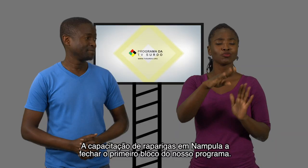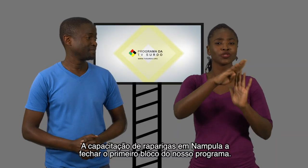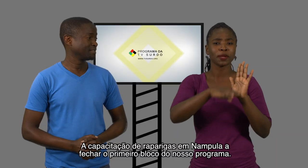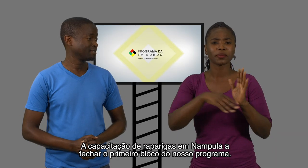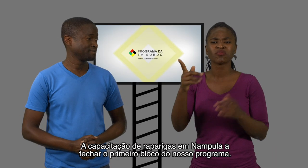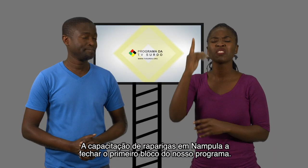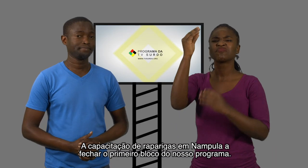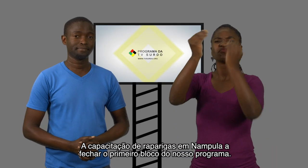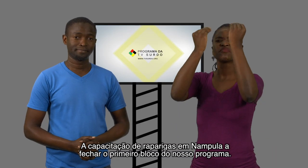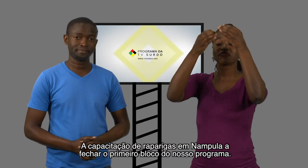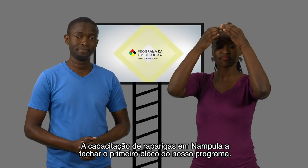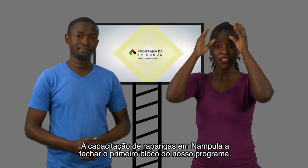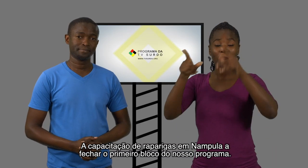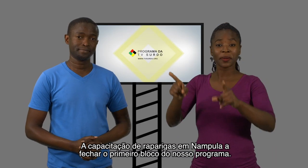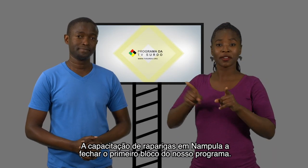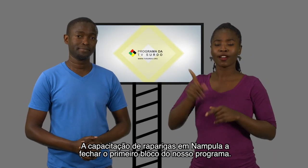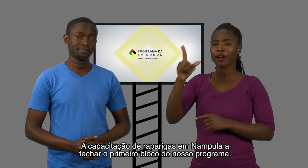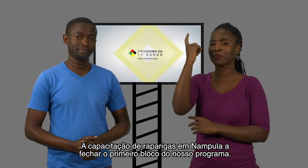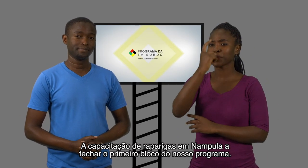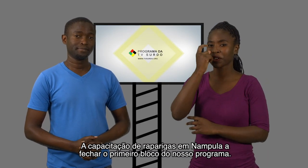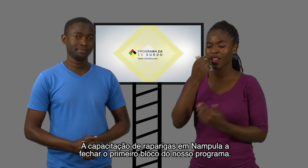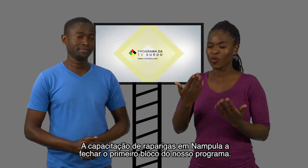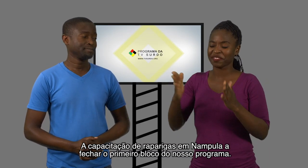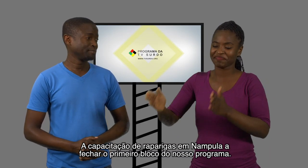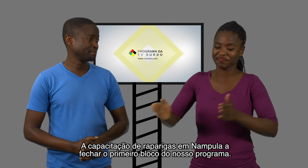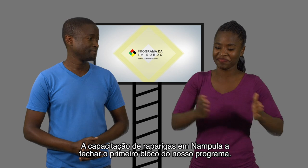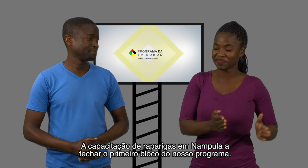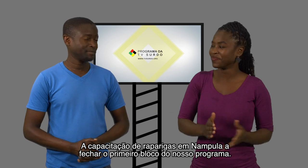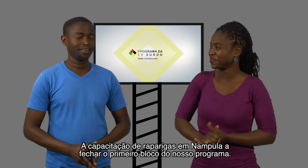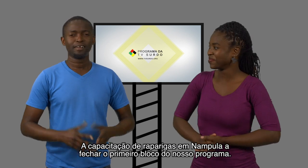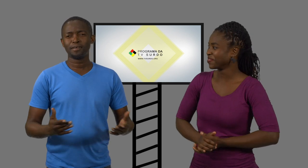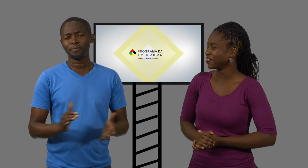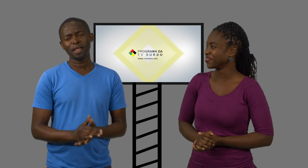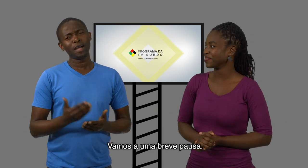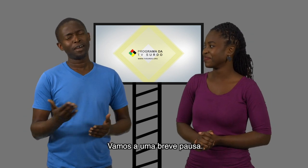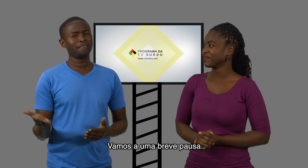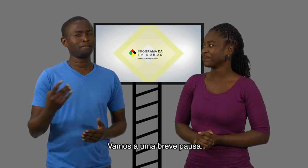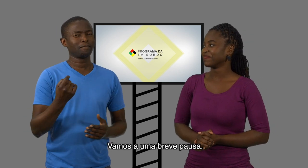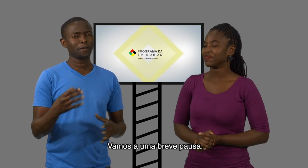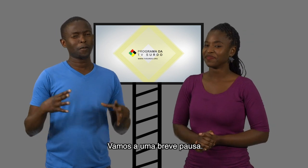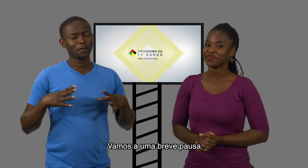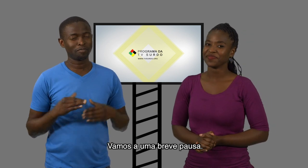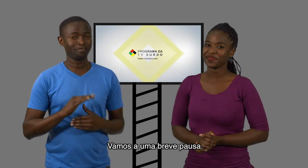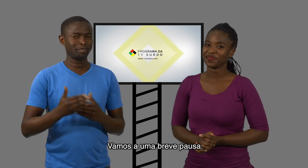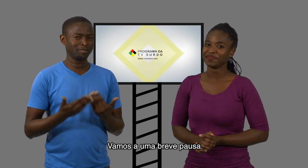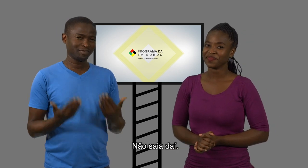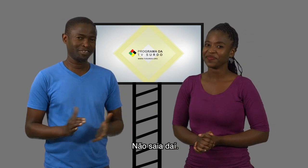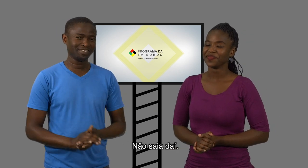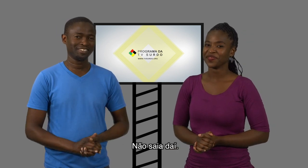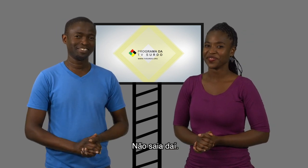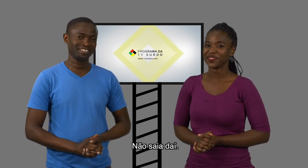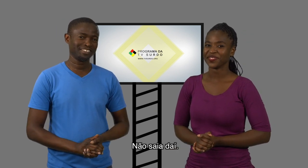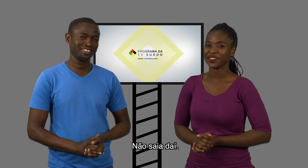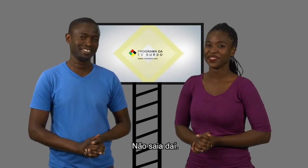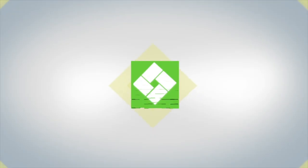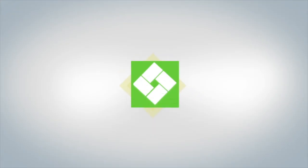A capacitação de raparigas em Nampula a fechar o primeiro bloco do nosso programa. Vamos a uma breve pausa. Não